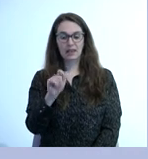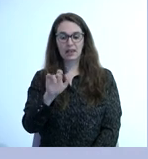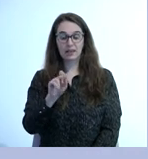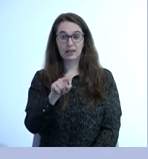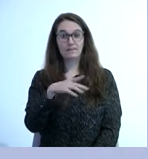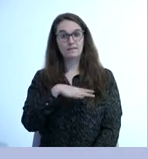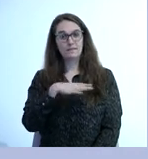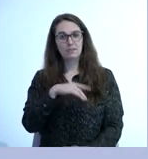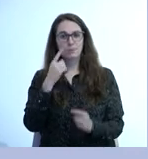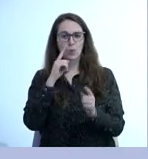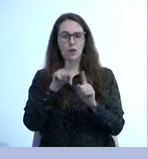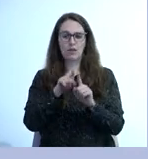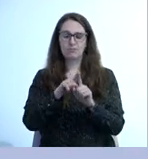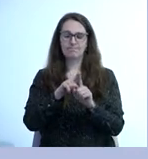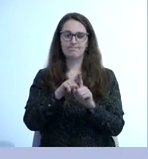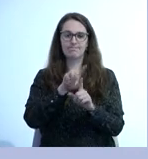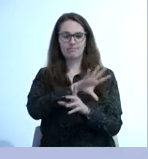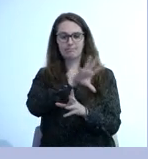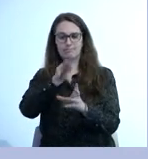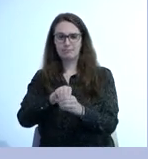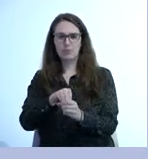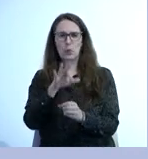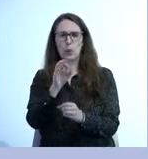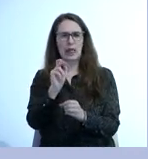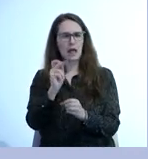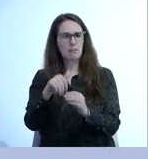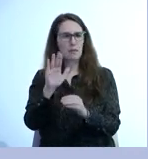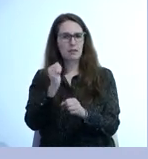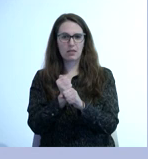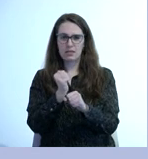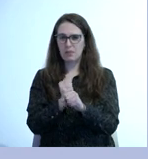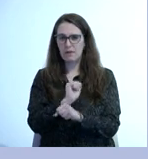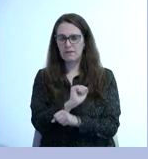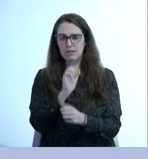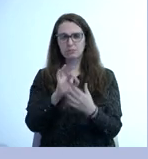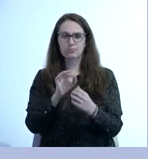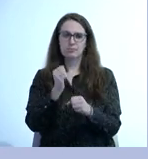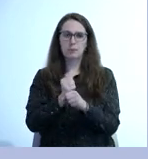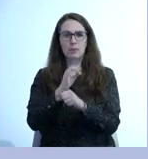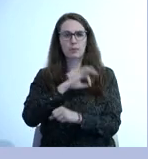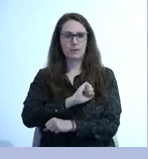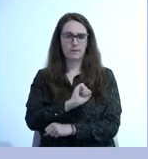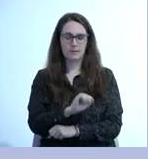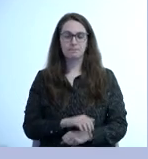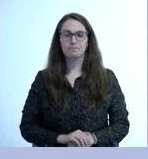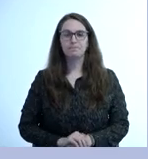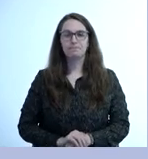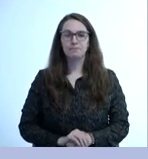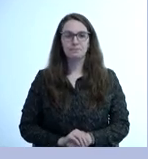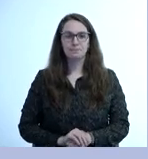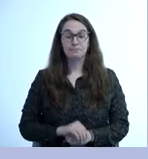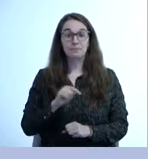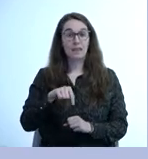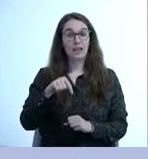pretende fazer uma retrospectiva do que são mais de 40 anos da atividade profissional de João Luís Carrilho da Graça.